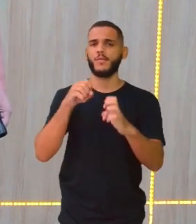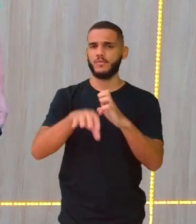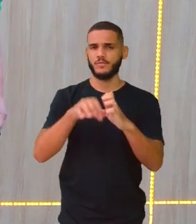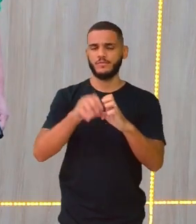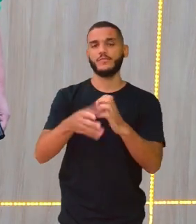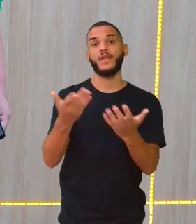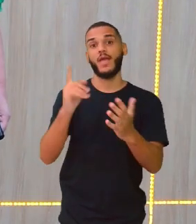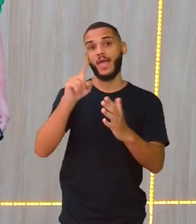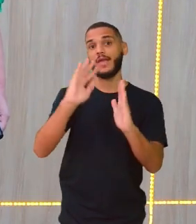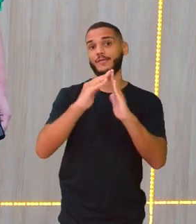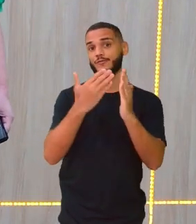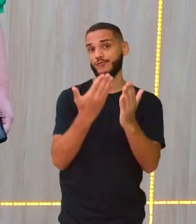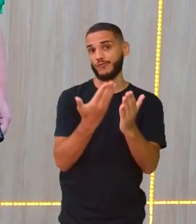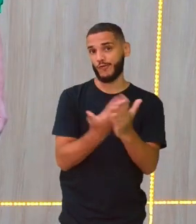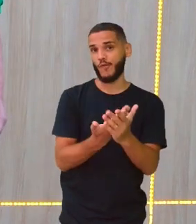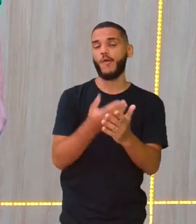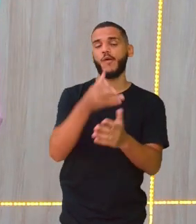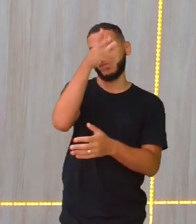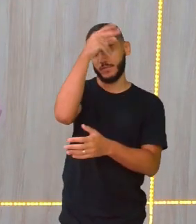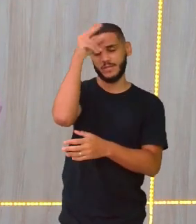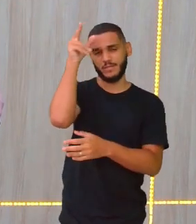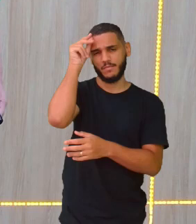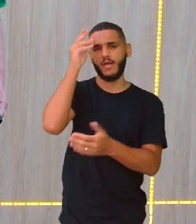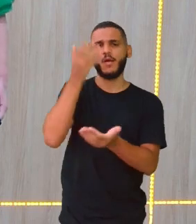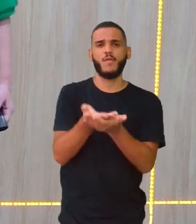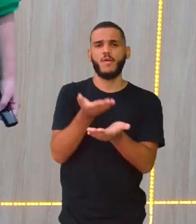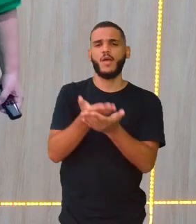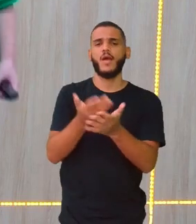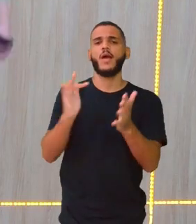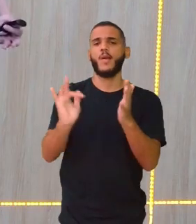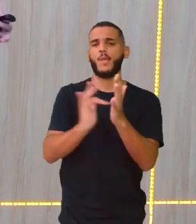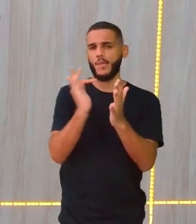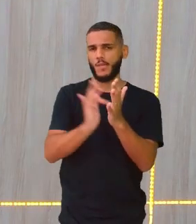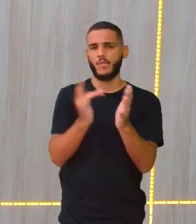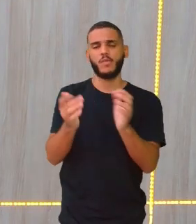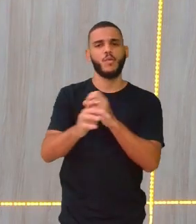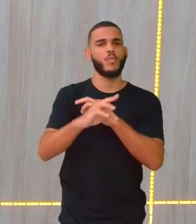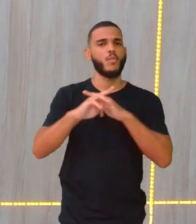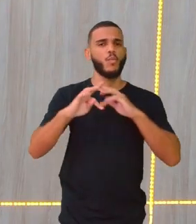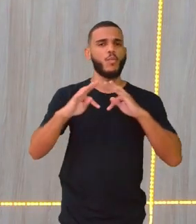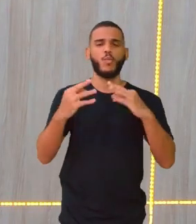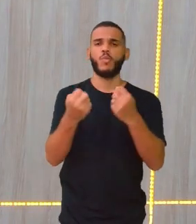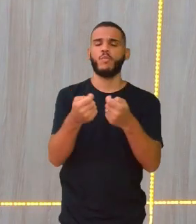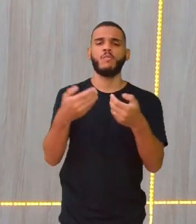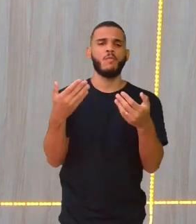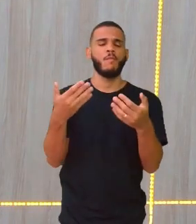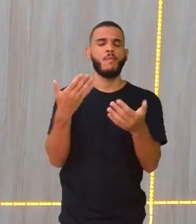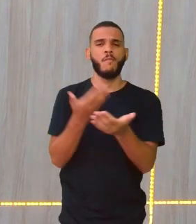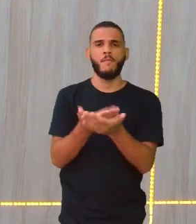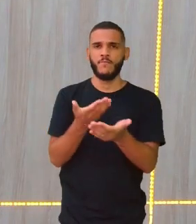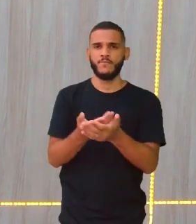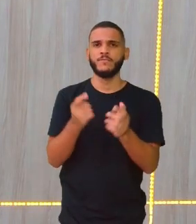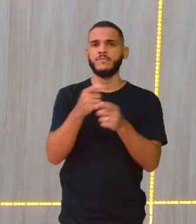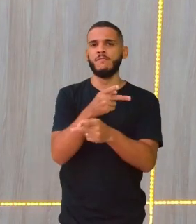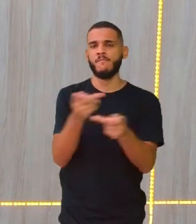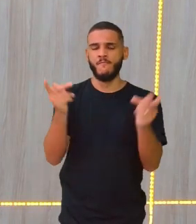EMAD, Escola Municipal para Aulas Digitais, certo? Todas as aulas. E você